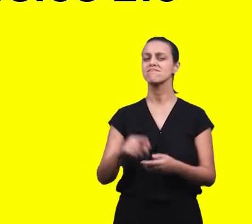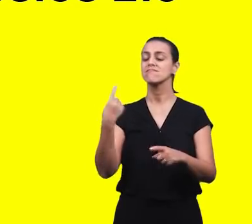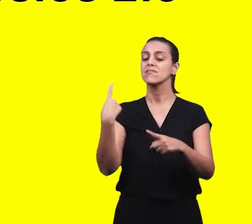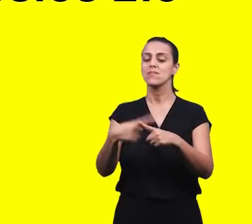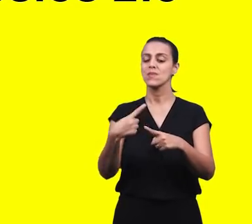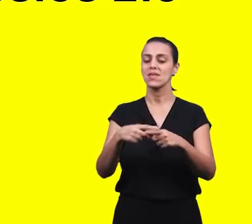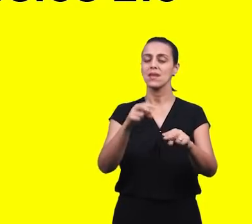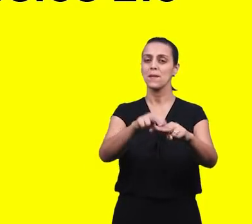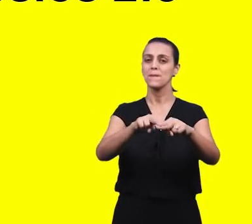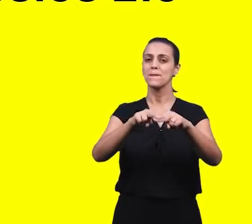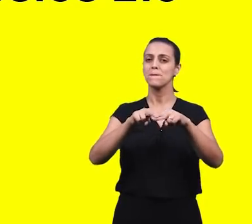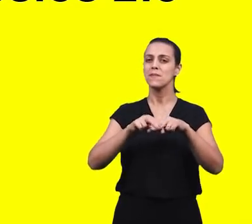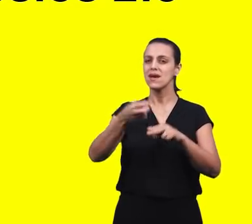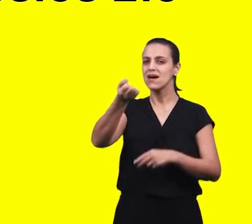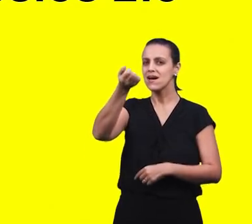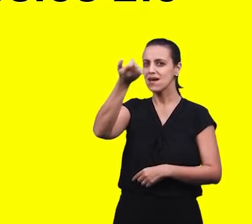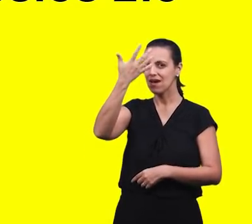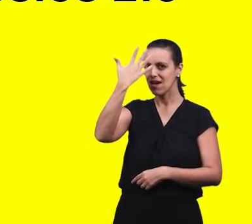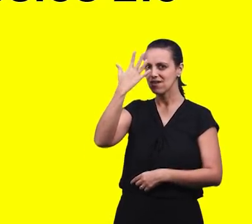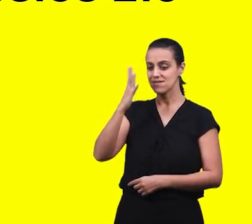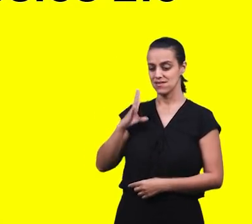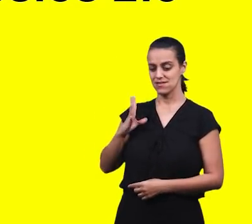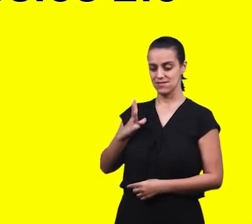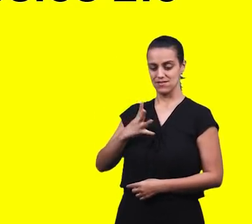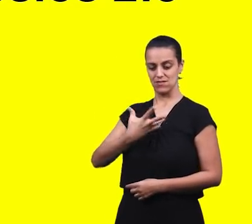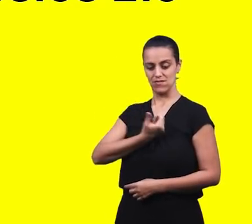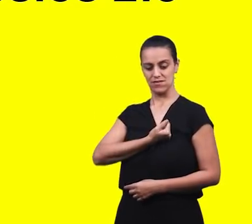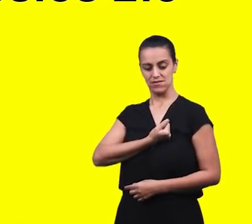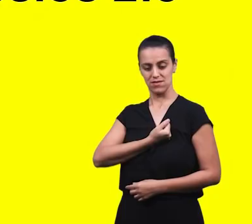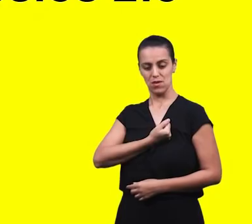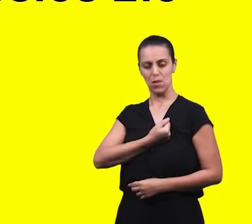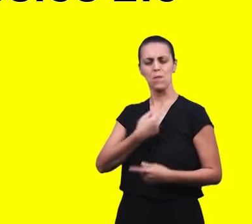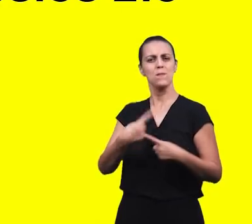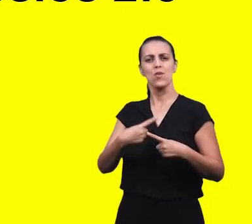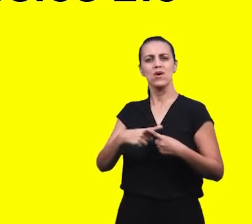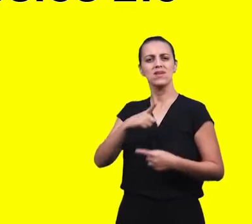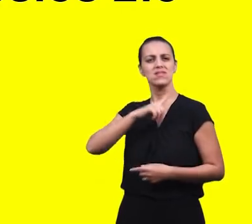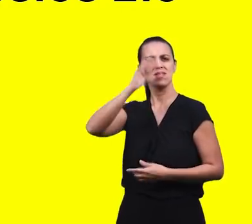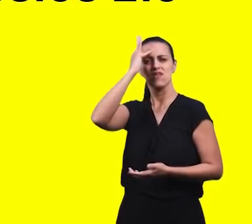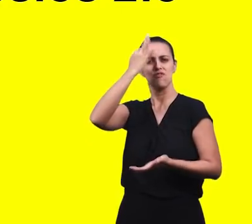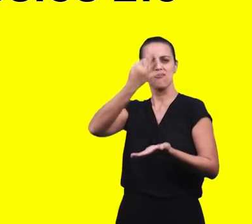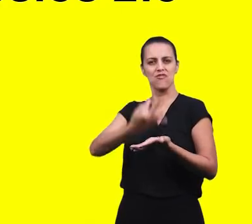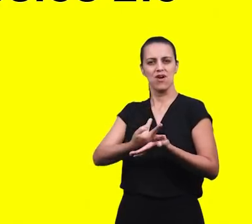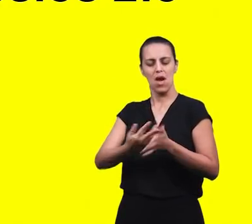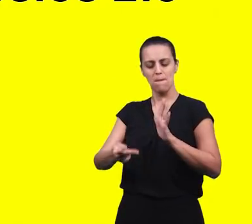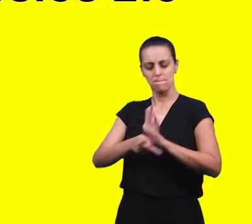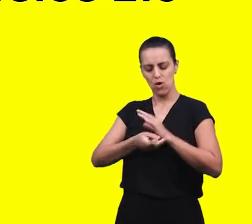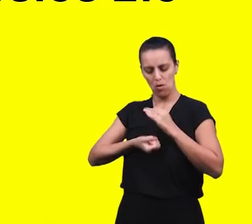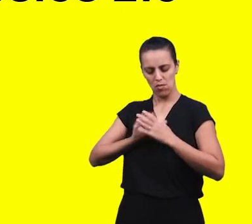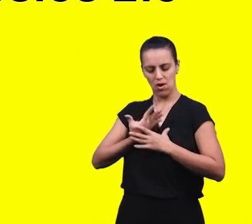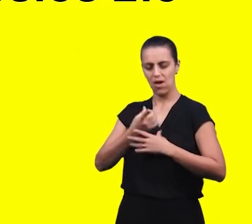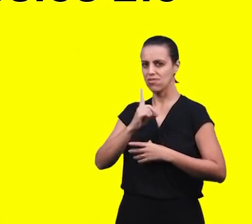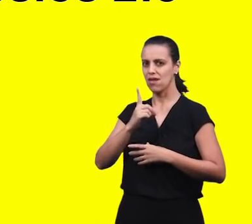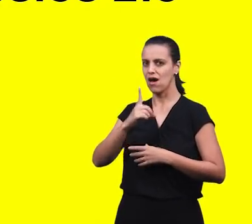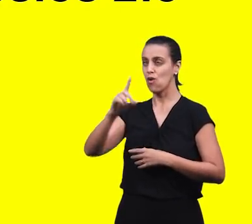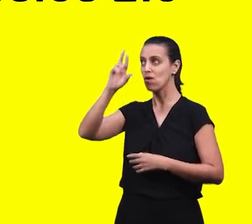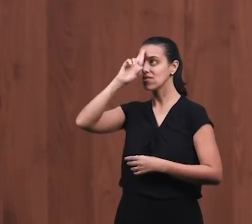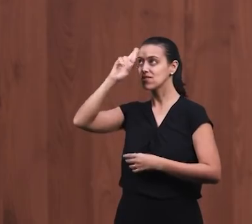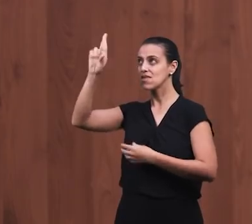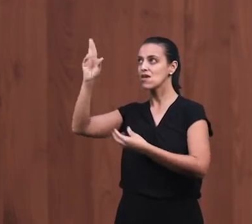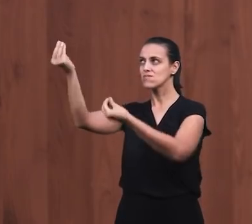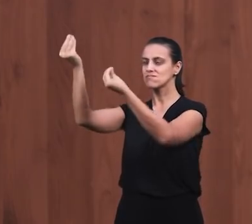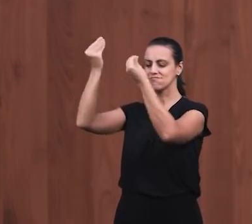Porque pela graça sois salvos, por meio da fé, e isso não vem de vós, é dom de Deus.